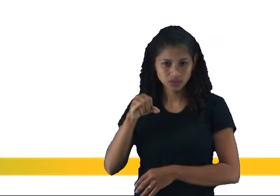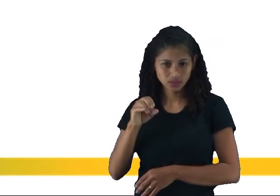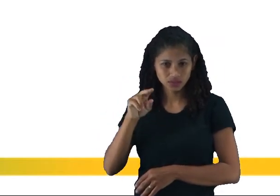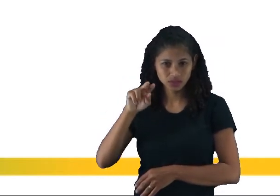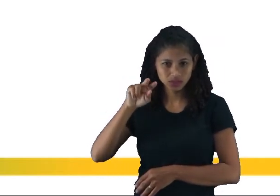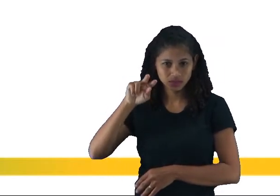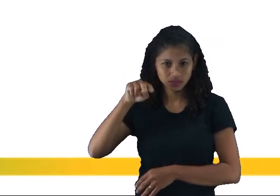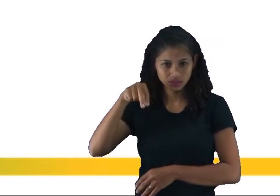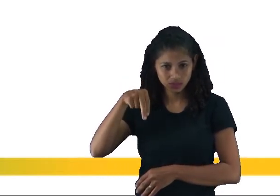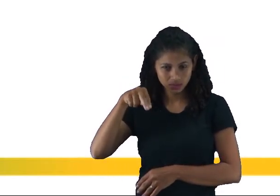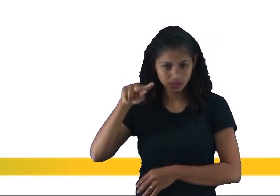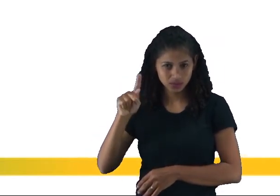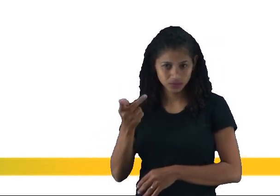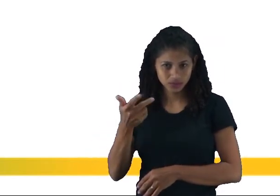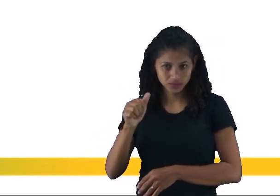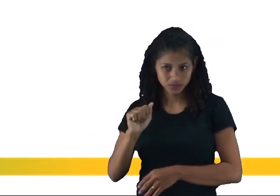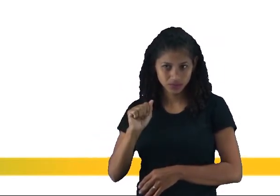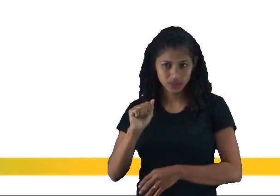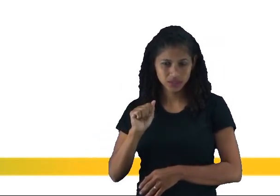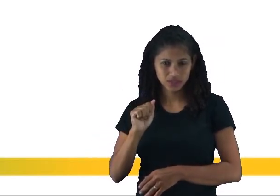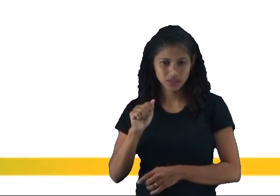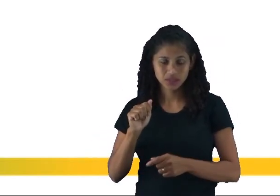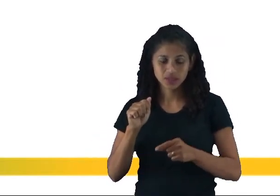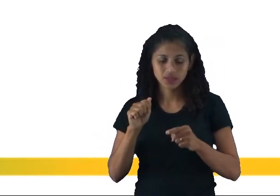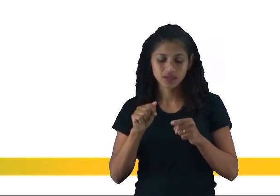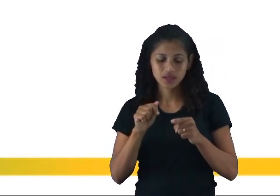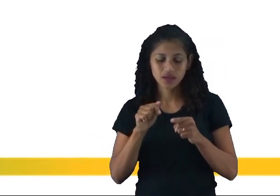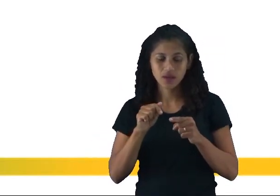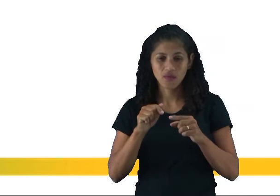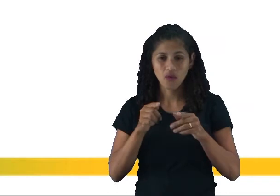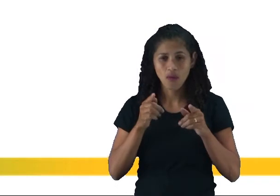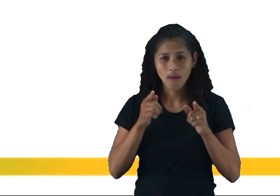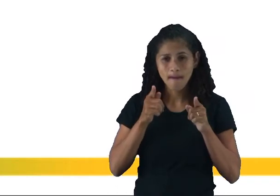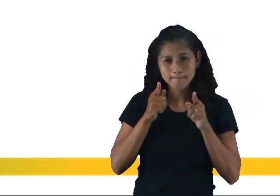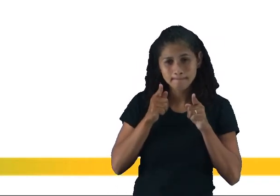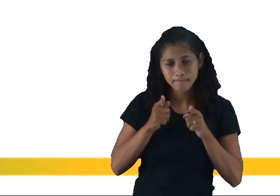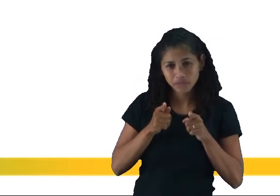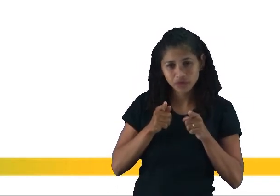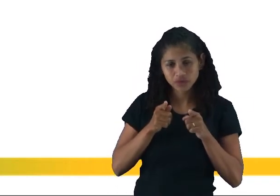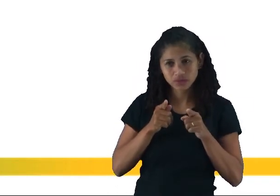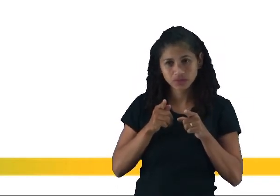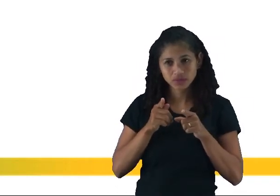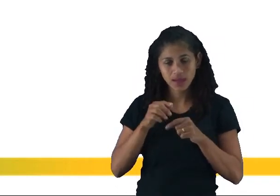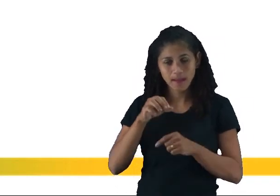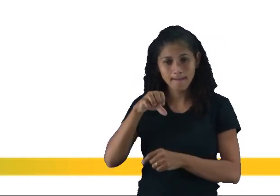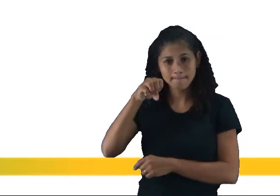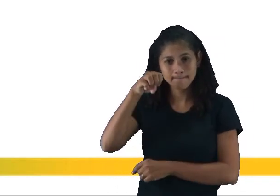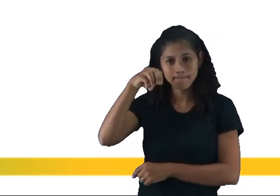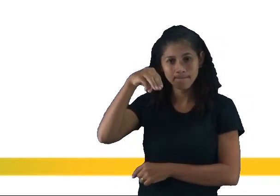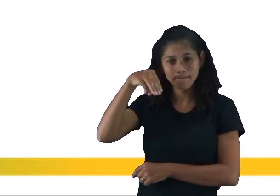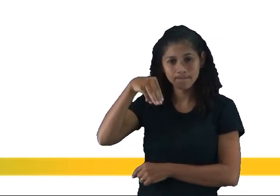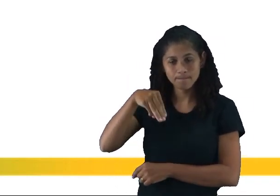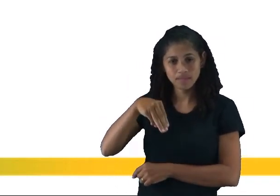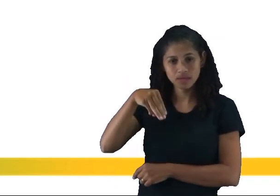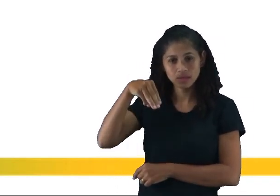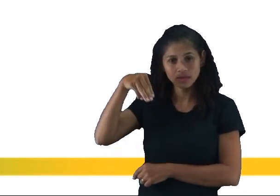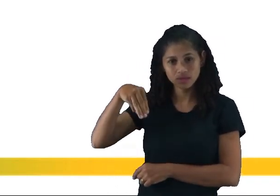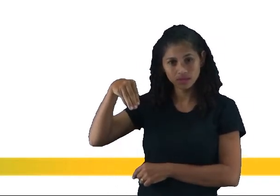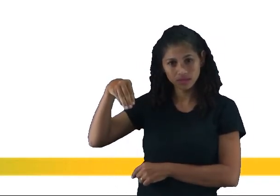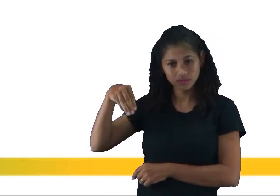por exemplo, deve ser medido em milímetros, representados aí pelas letras